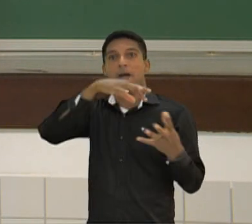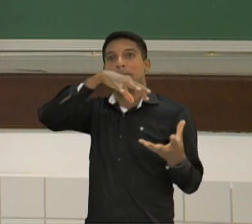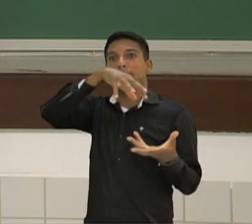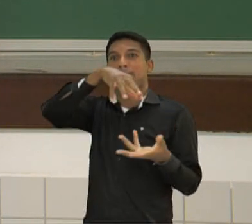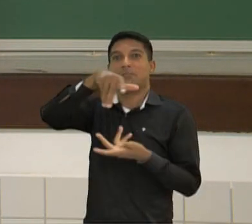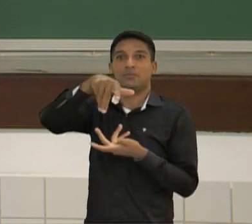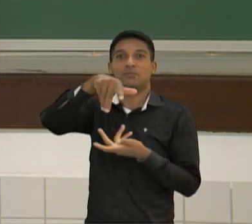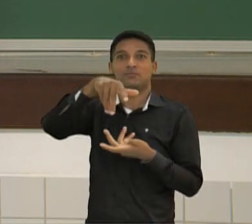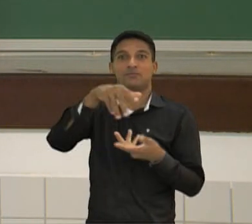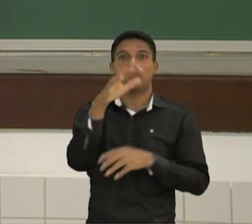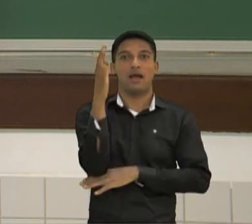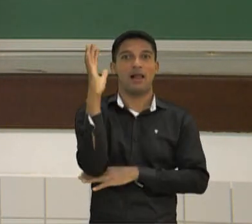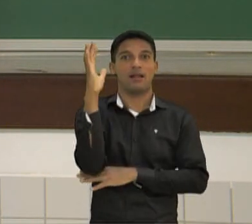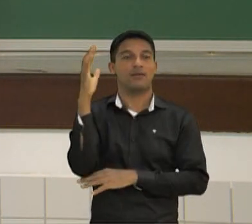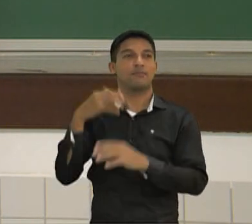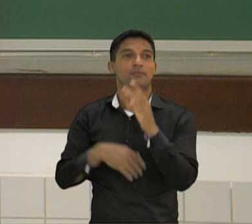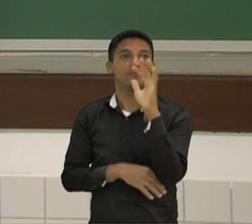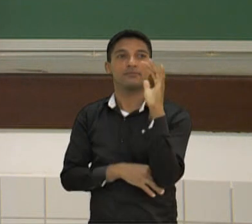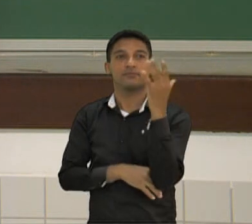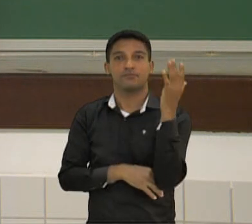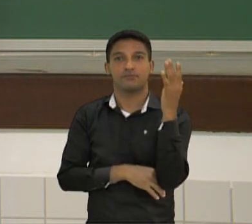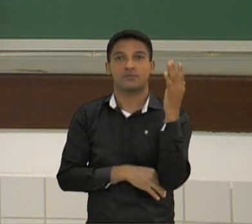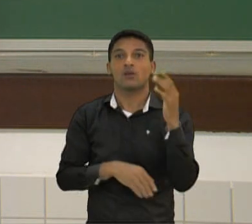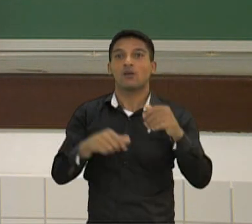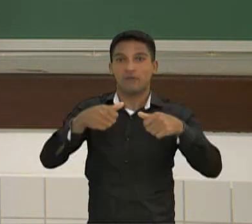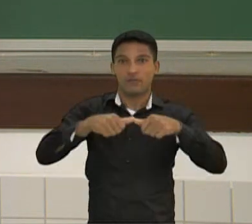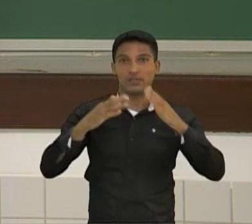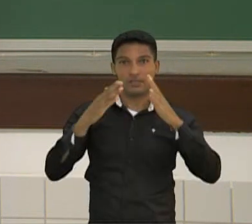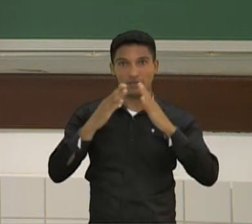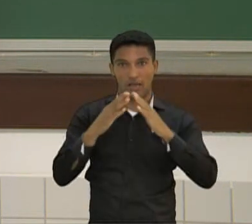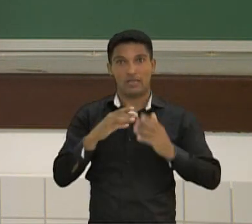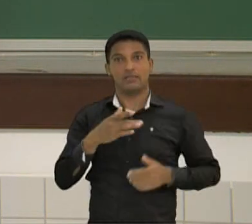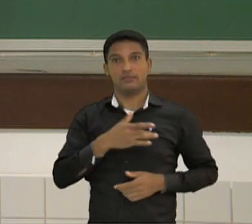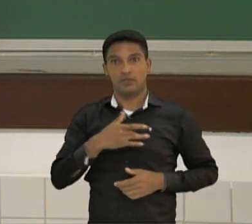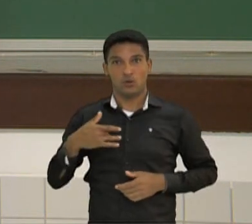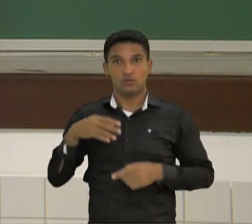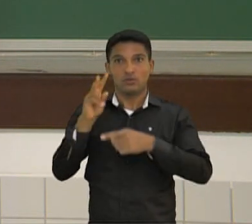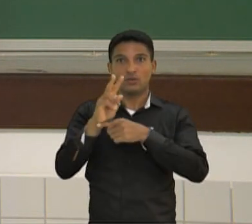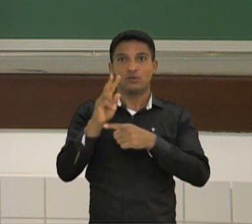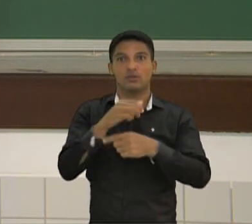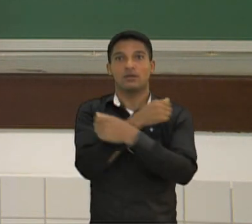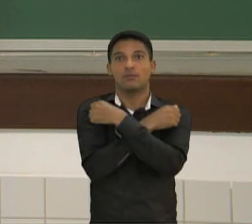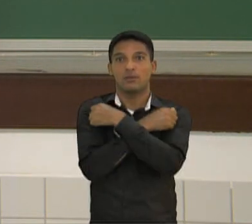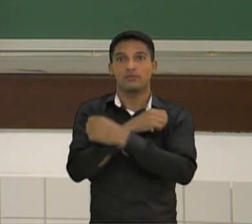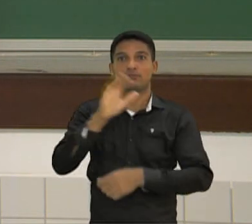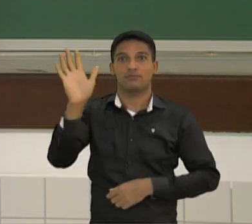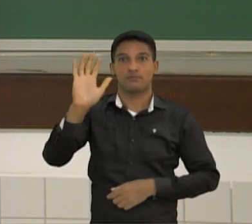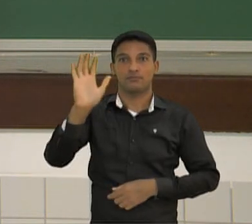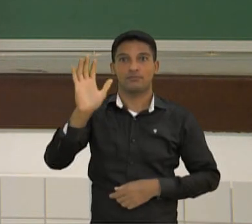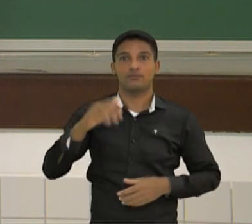fiquem em casa e fiquem bem. Um abraço, professor Jorge. Tchau, tchau.